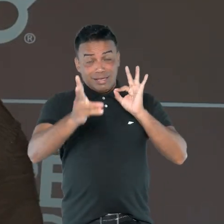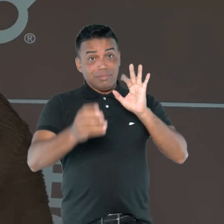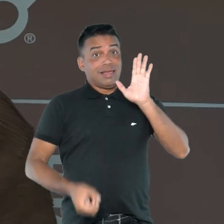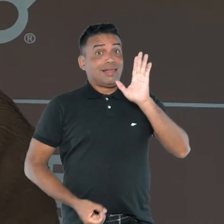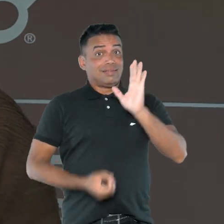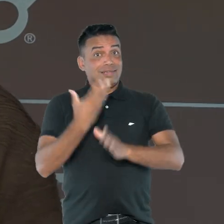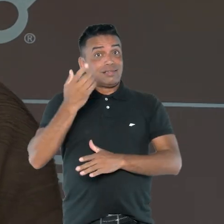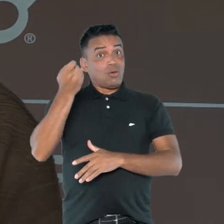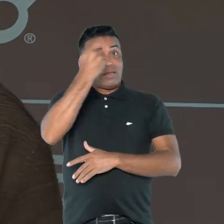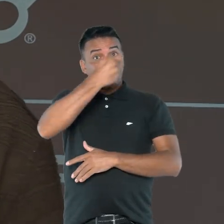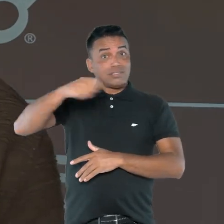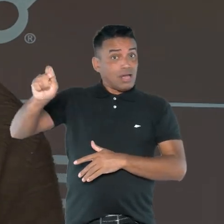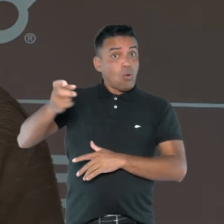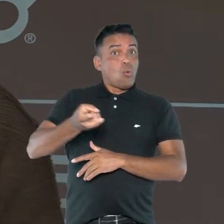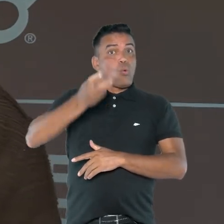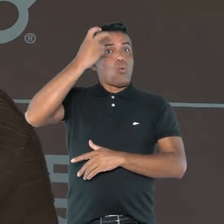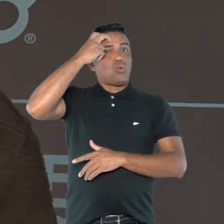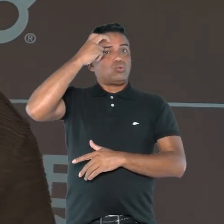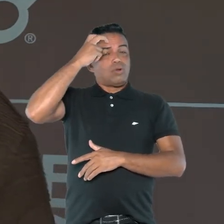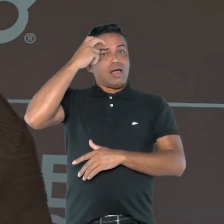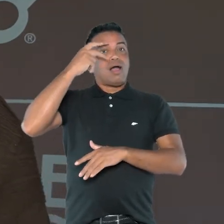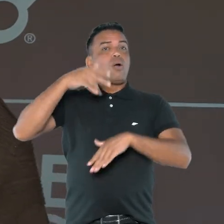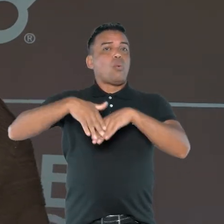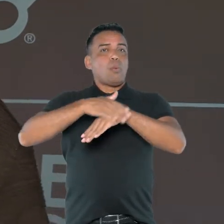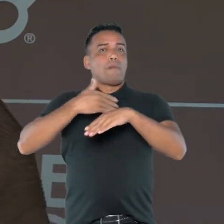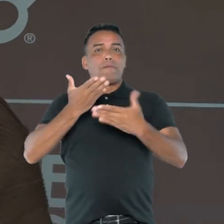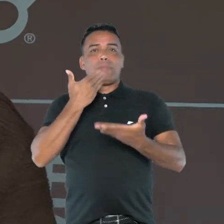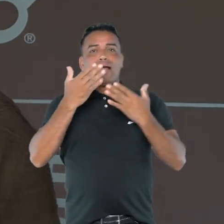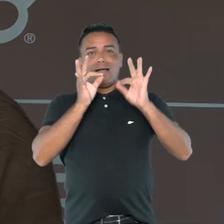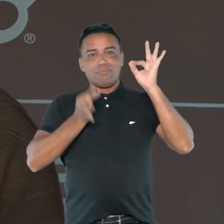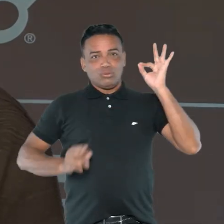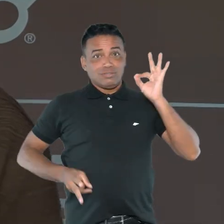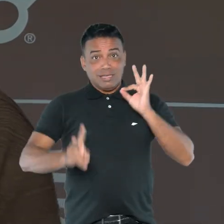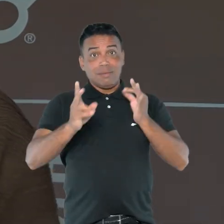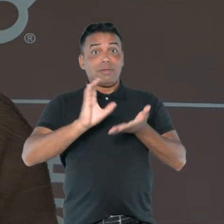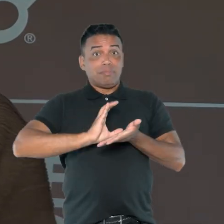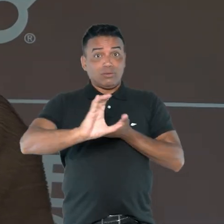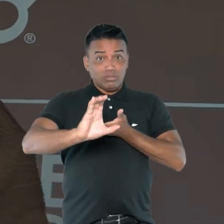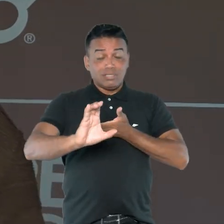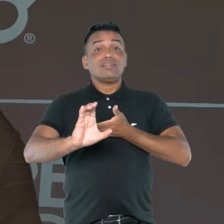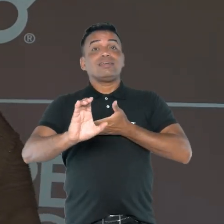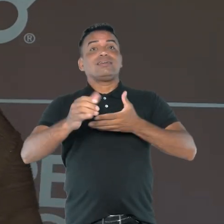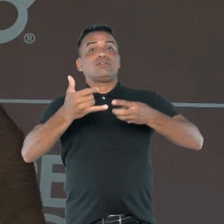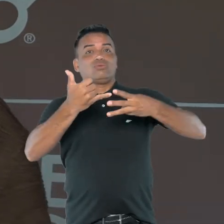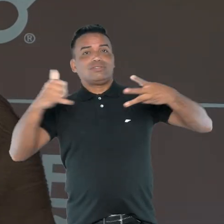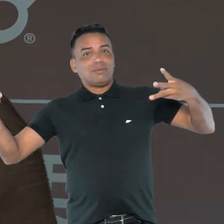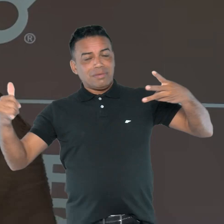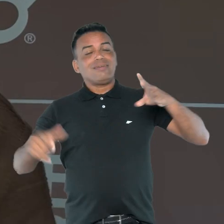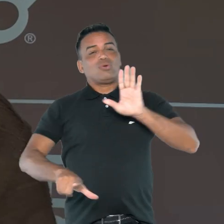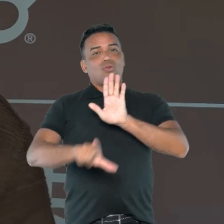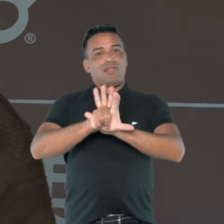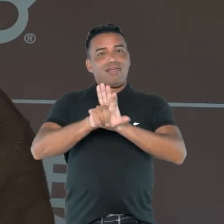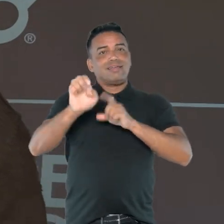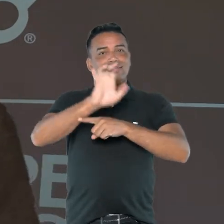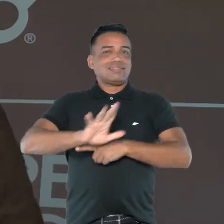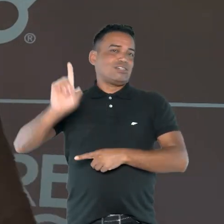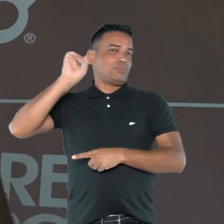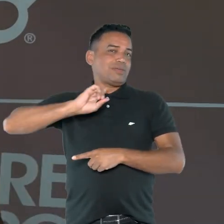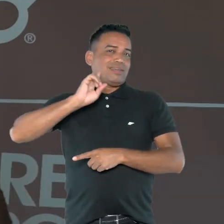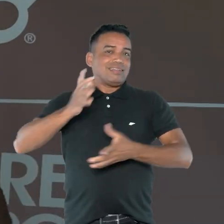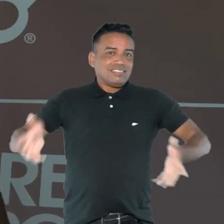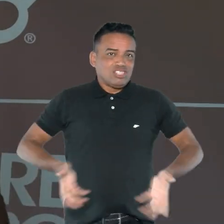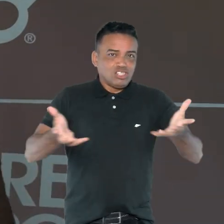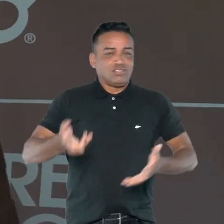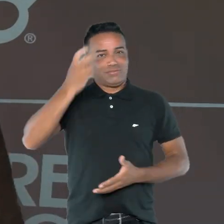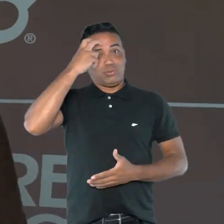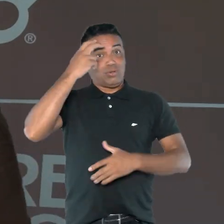Associação Cultural Sempre um Papo, tem o patrocínio da CEMIG, via Lei Estadual de Incentivo à Cultura. A gente vai ver